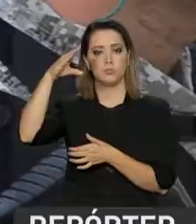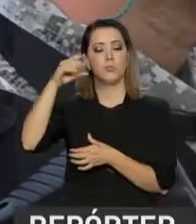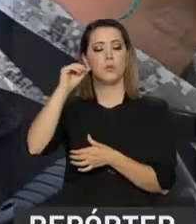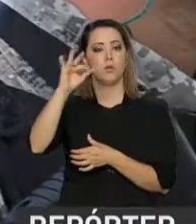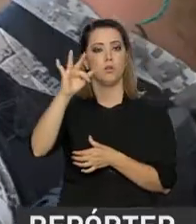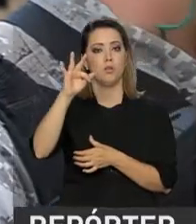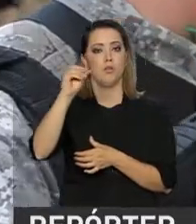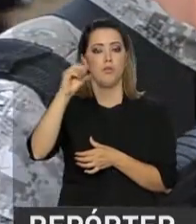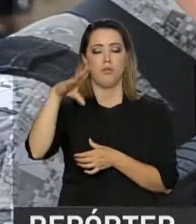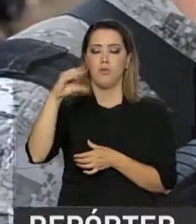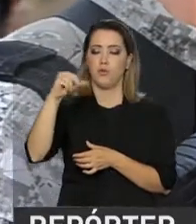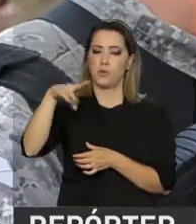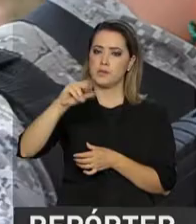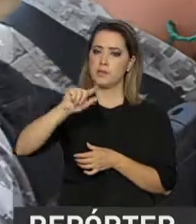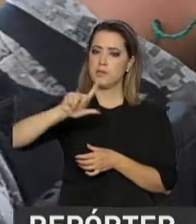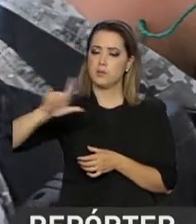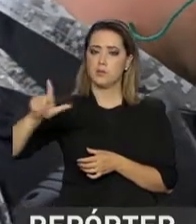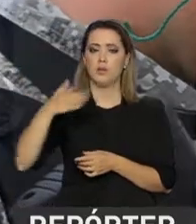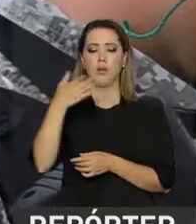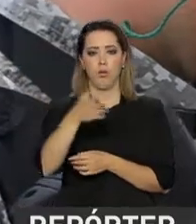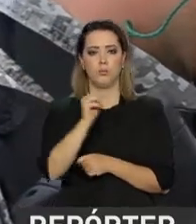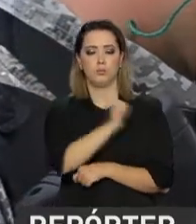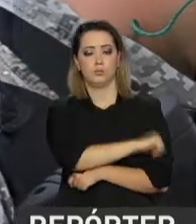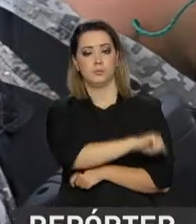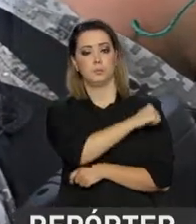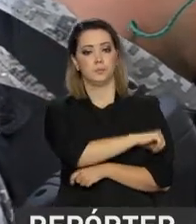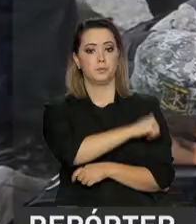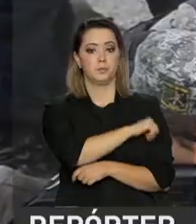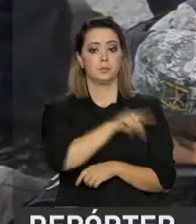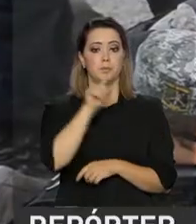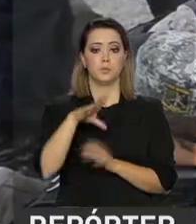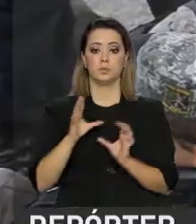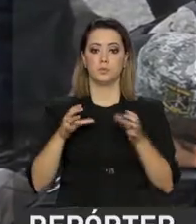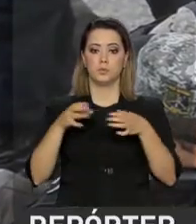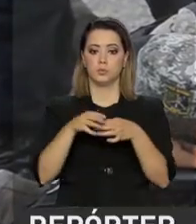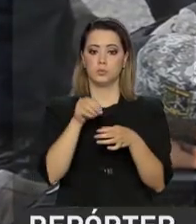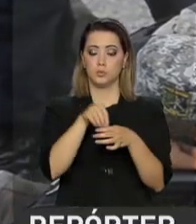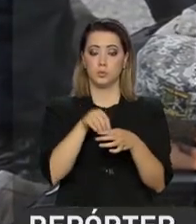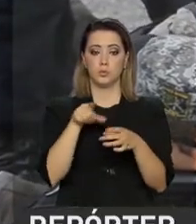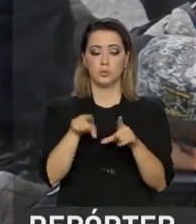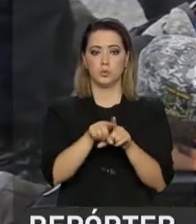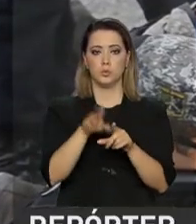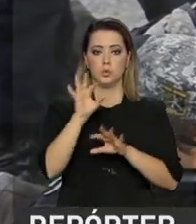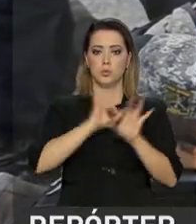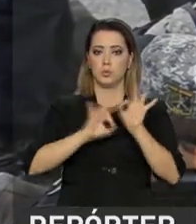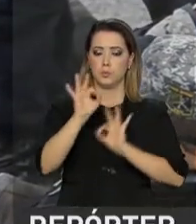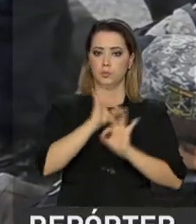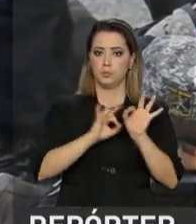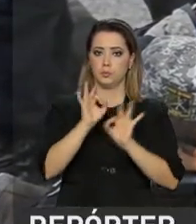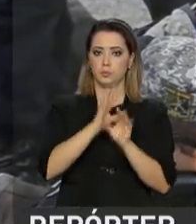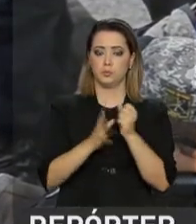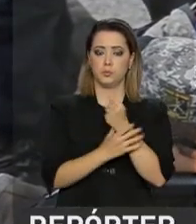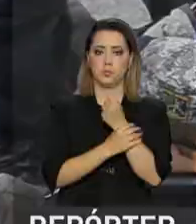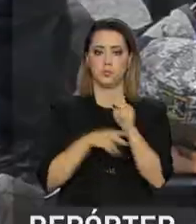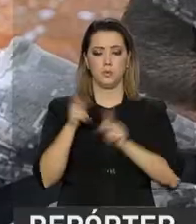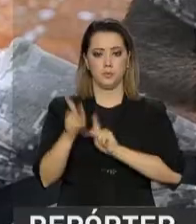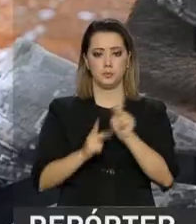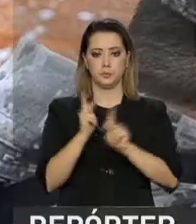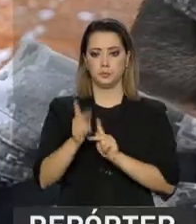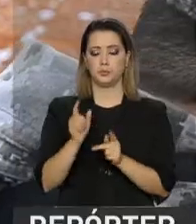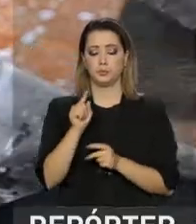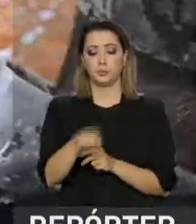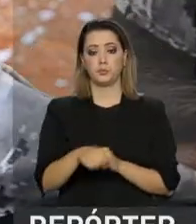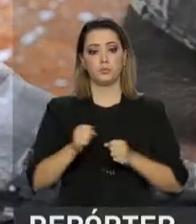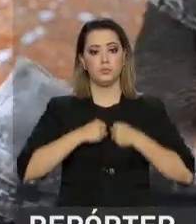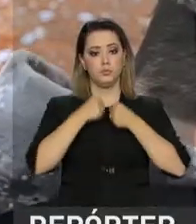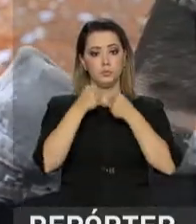Pública para o estado do Rio de Janeiro. A medida faz parte da aplicação do Plano Nacional de Segurança Pública e